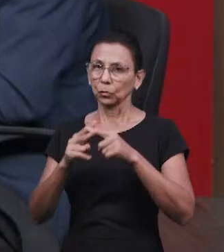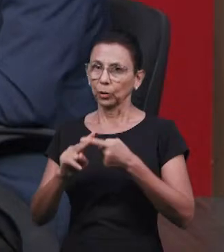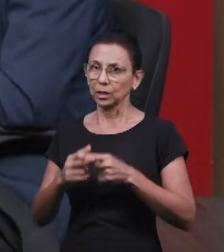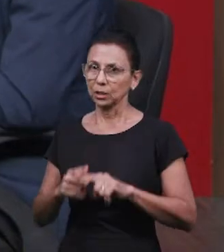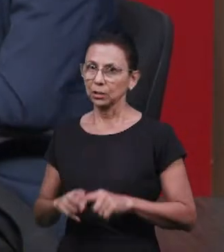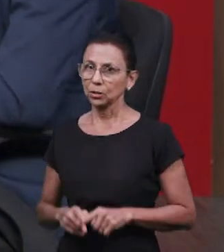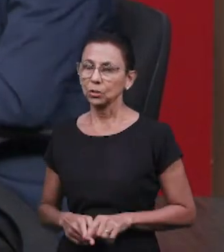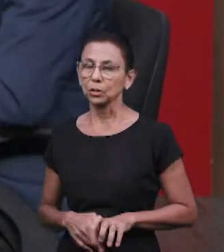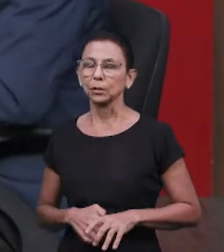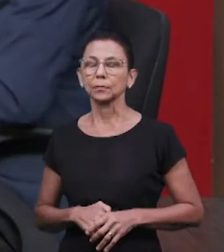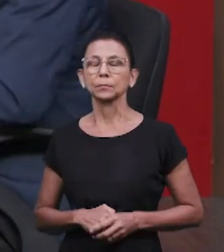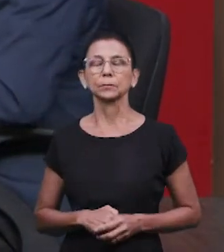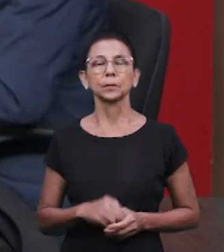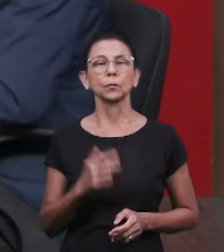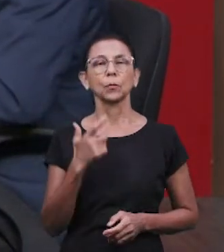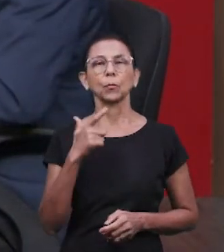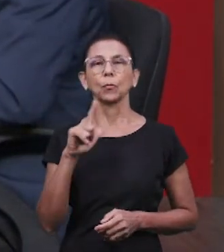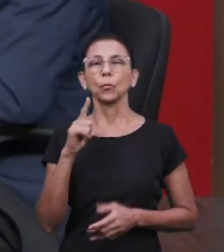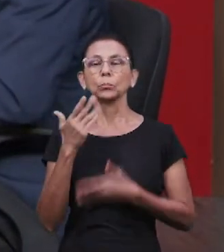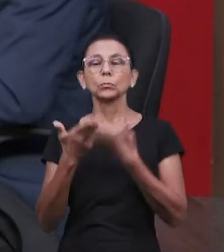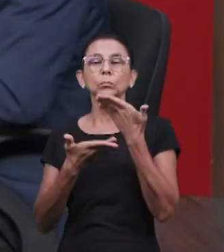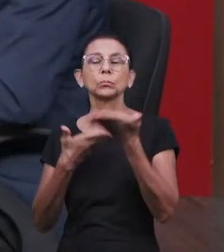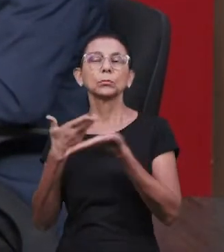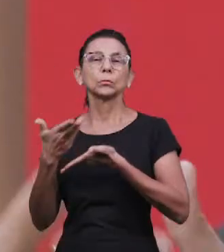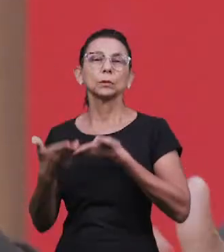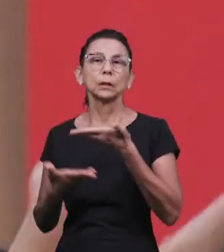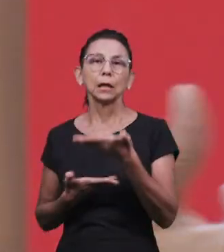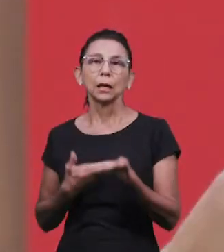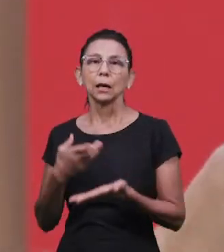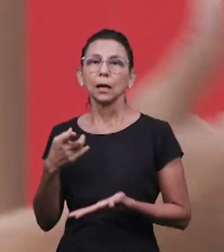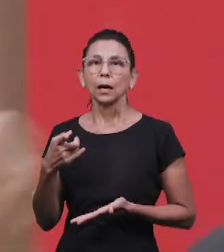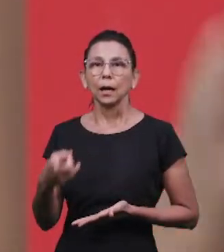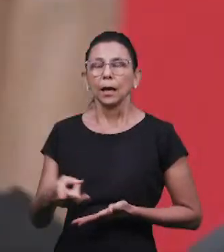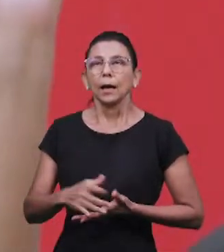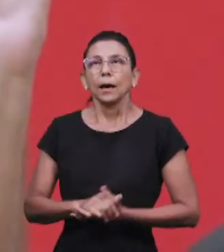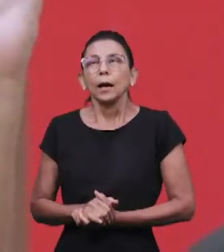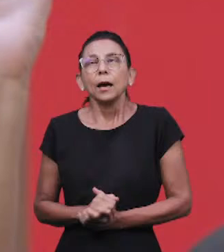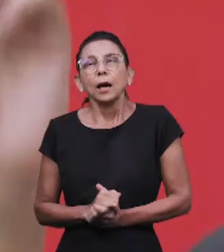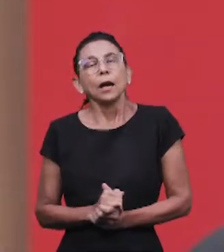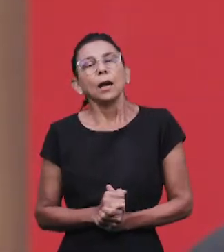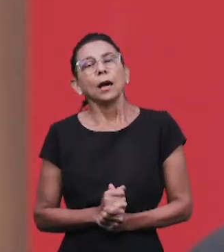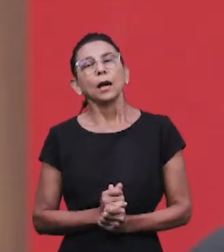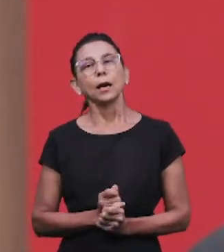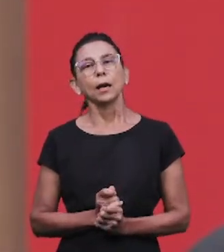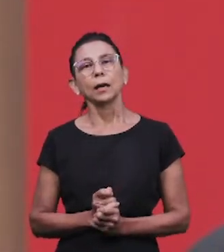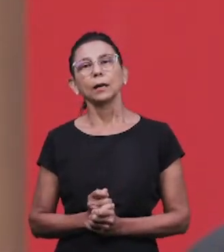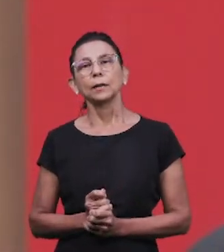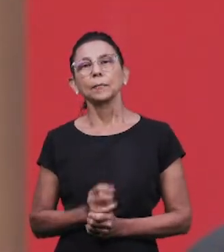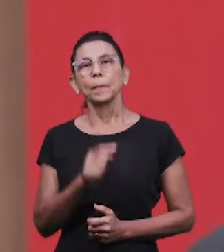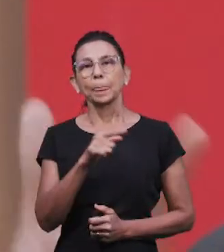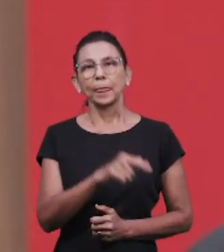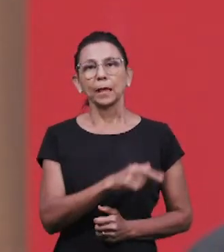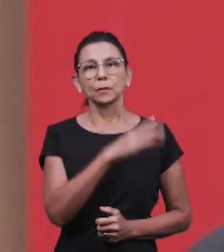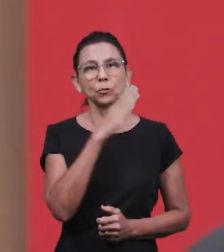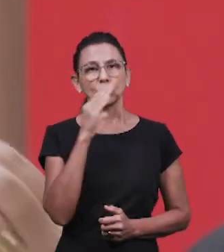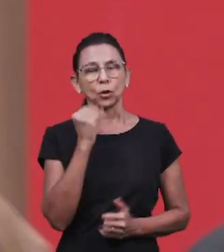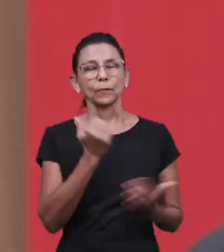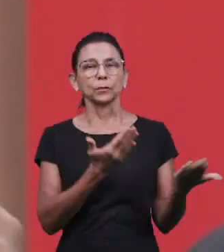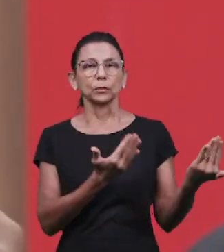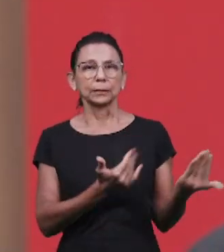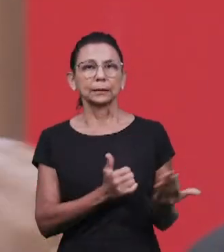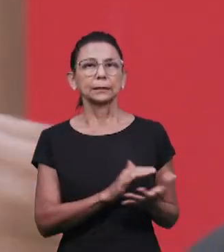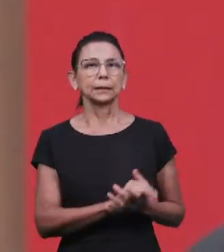uma outra acolhimento. Ela não está entendendo. Ela não fez aquilo com aquela intenção que aquele outro jovem adolescente fez. Ali ele estava um